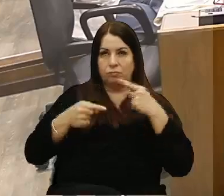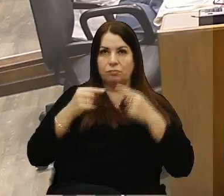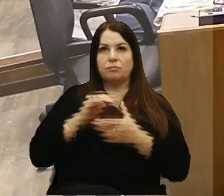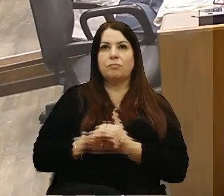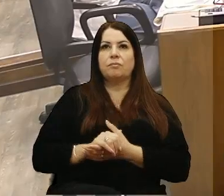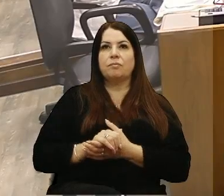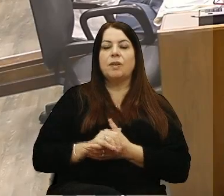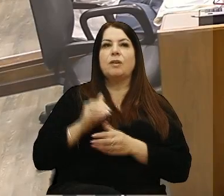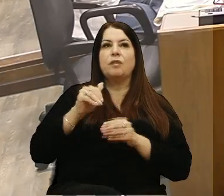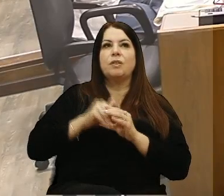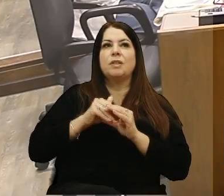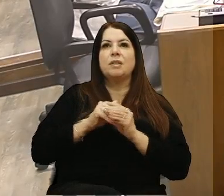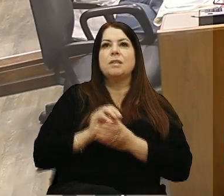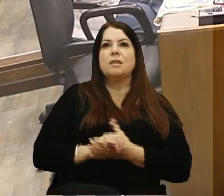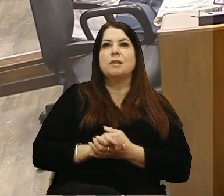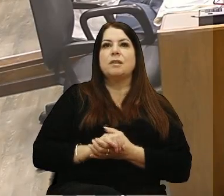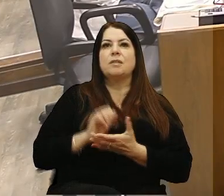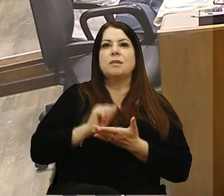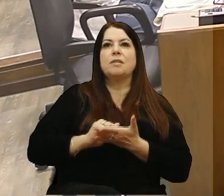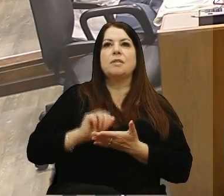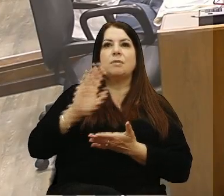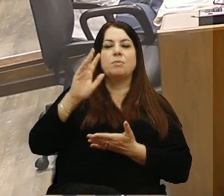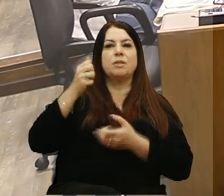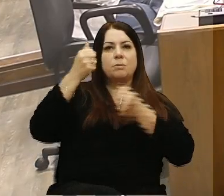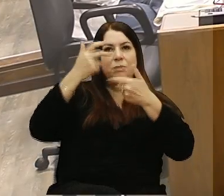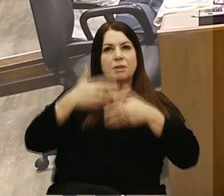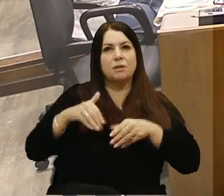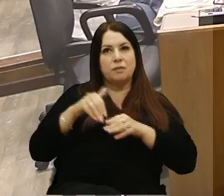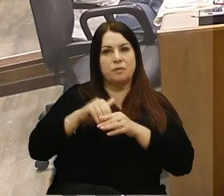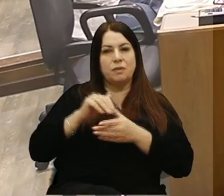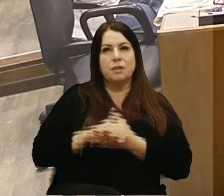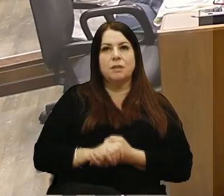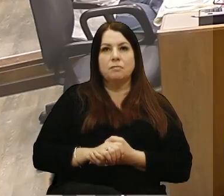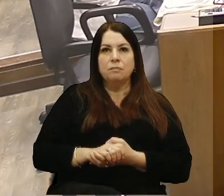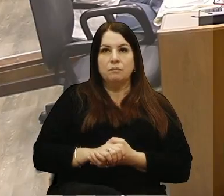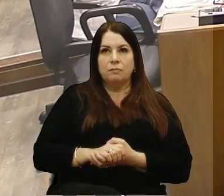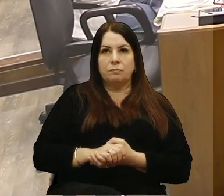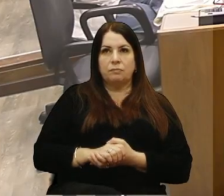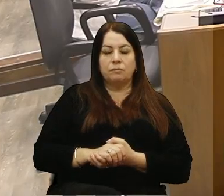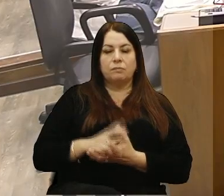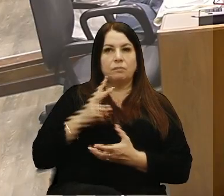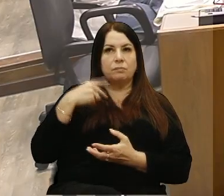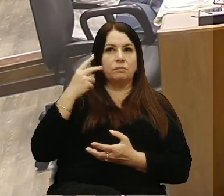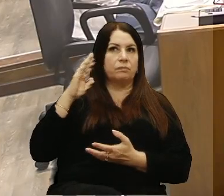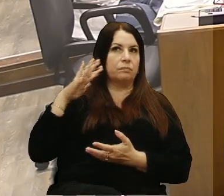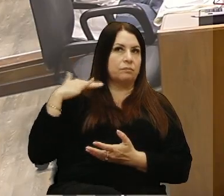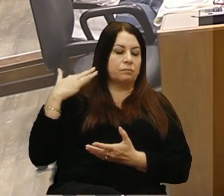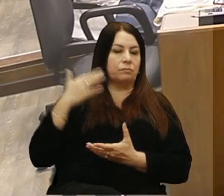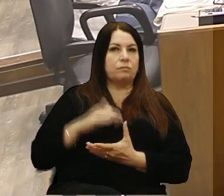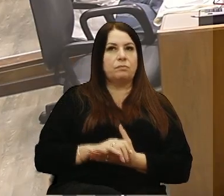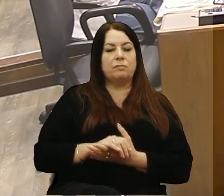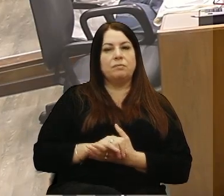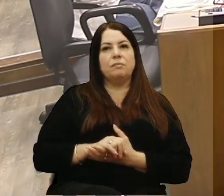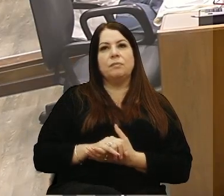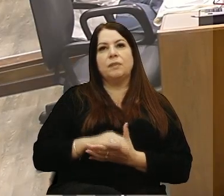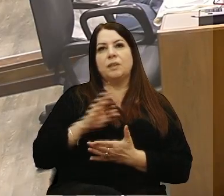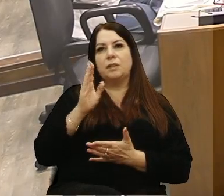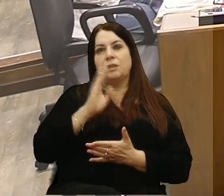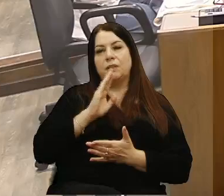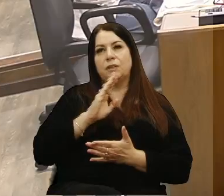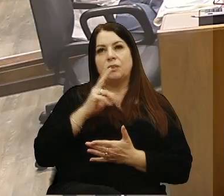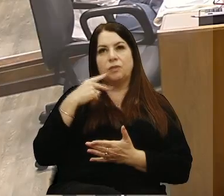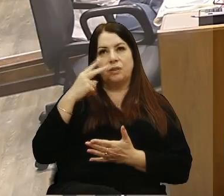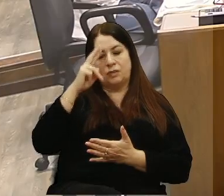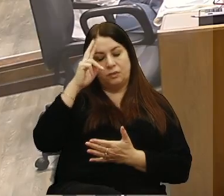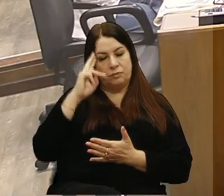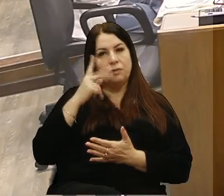discussão, em votação. Para declarar o voto, senhor presidente. Para declarar voto, o vereador Andressa Marques. De forma rápida, o vereador